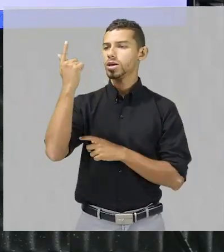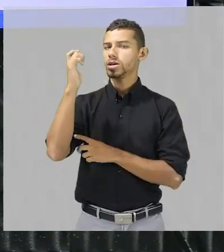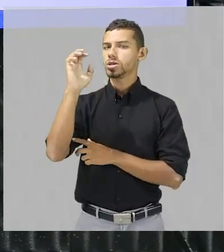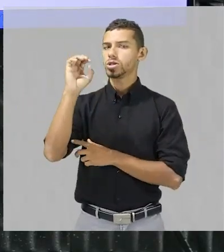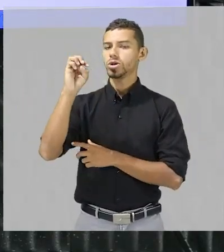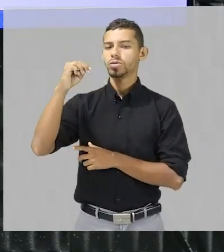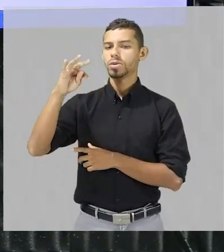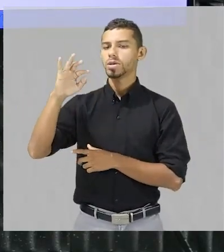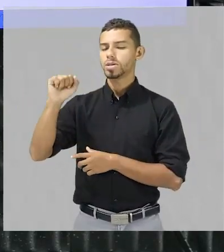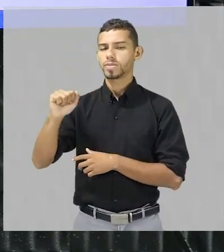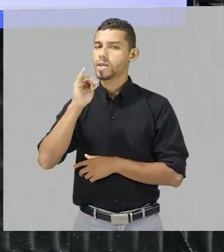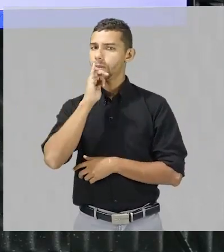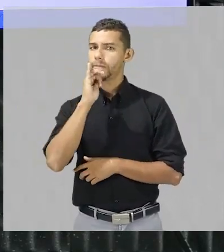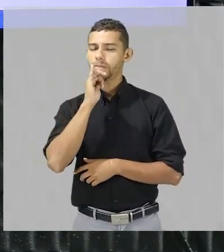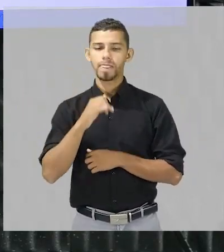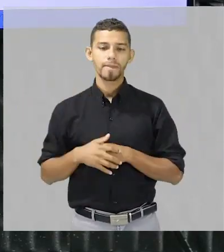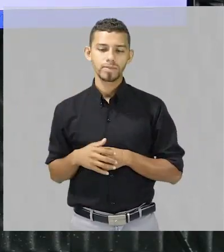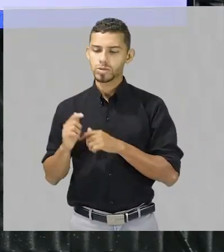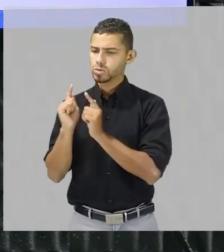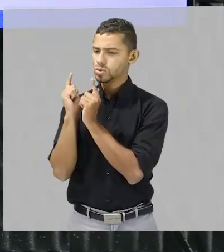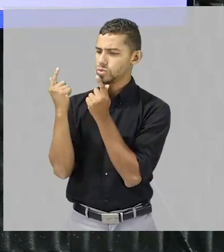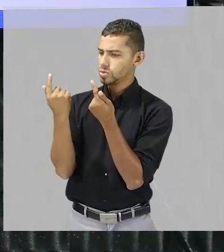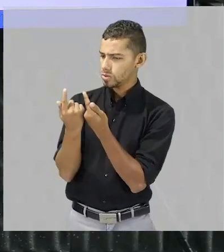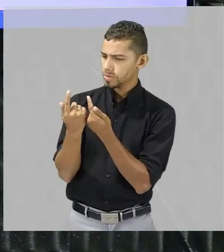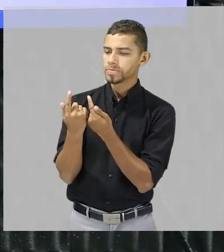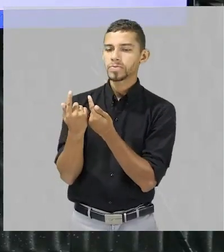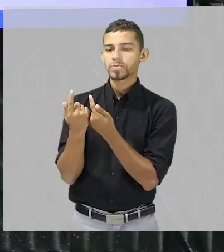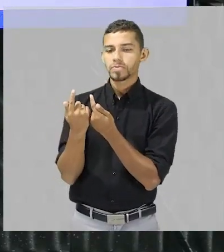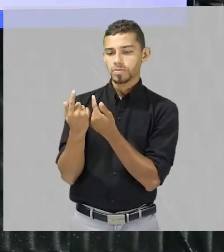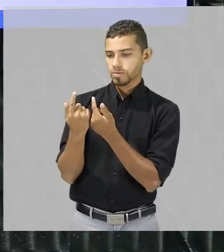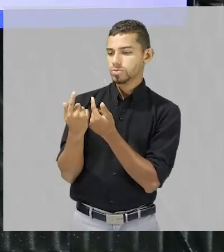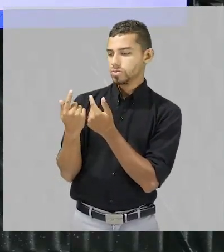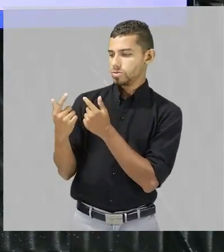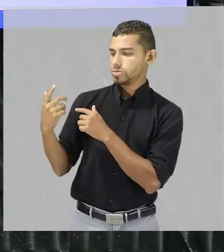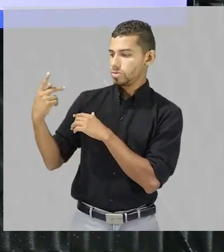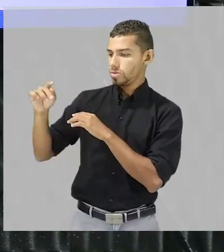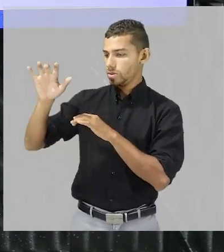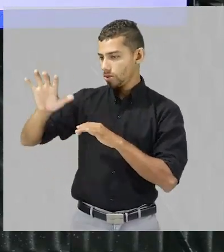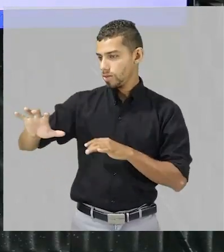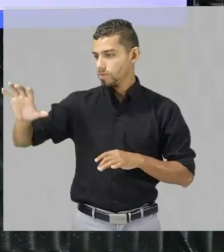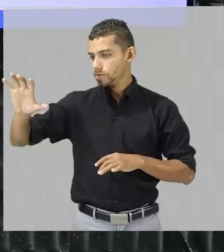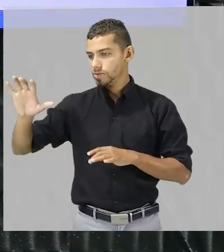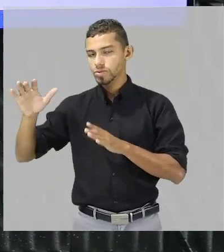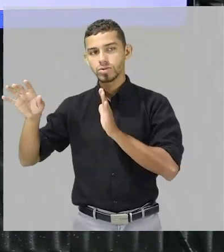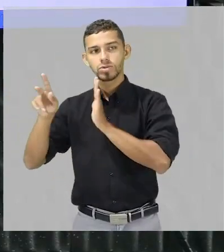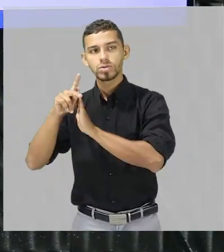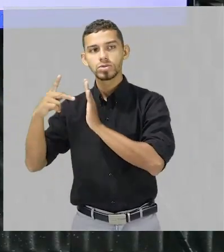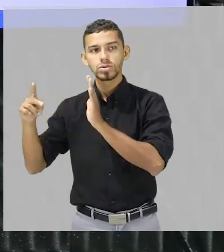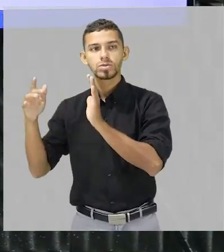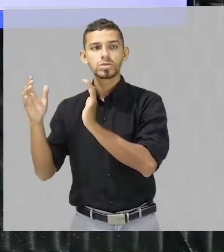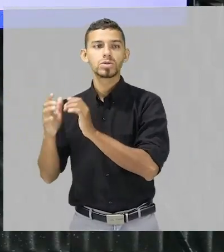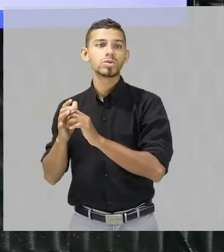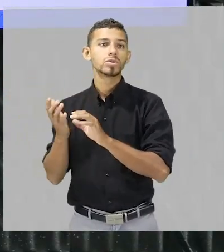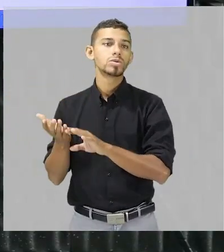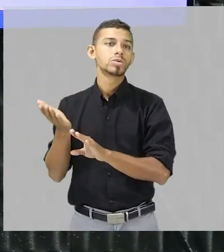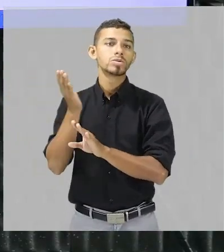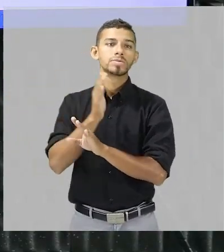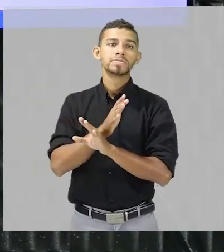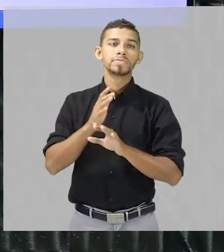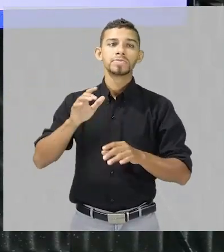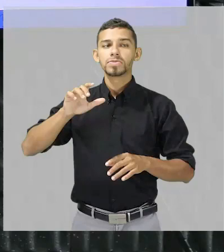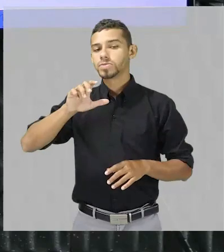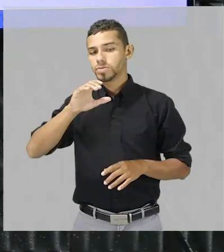geométrica, onde eu vou ter grupamentos iguais ou de um mesmo lado, né, a partir de um plano,